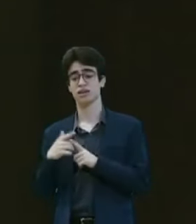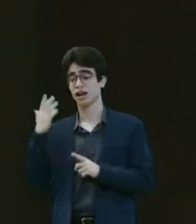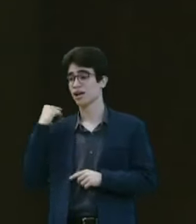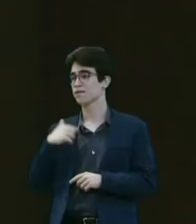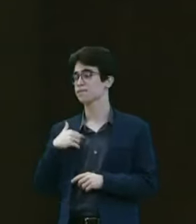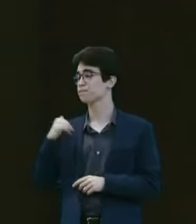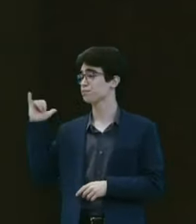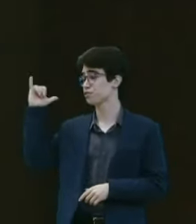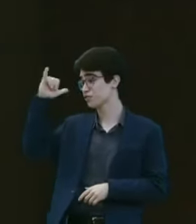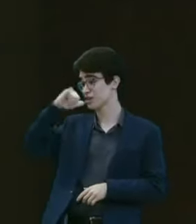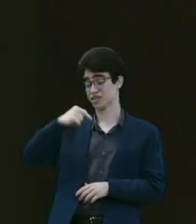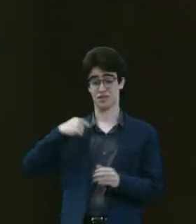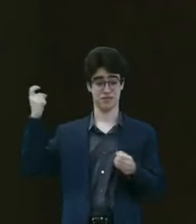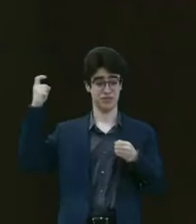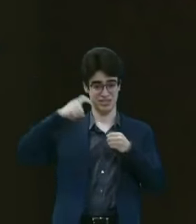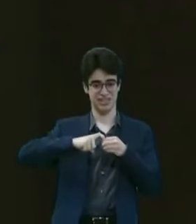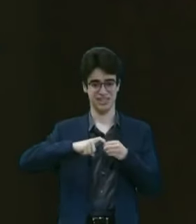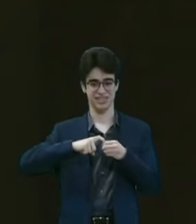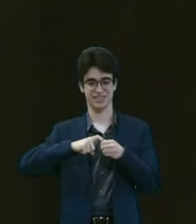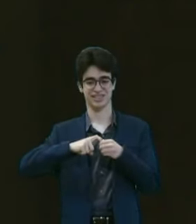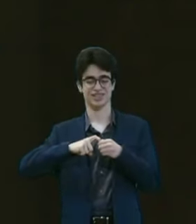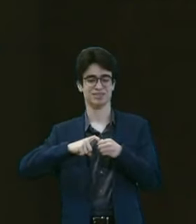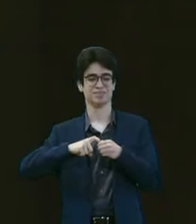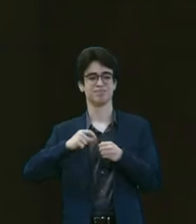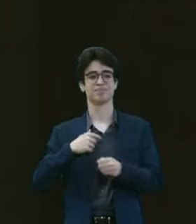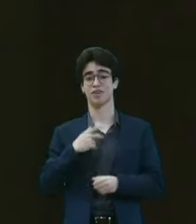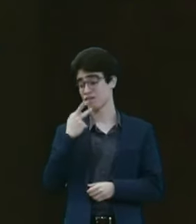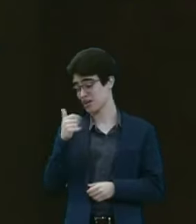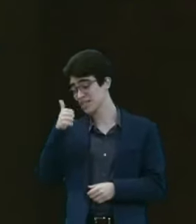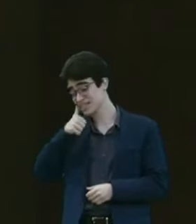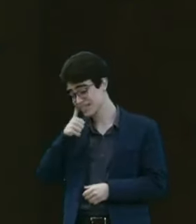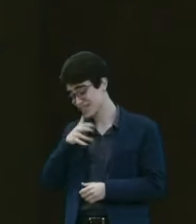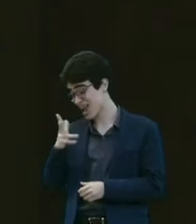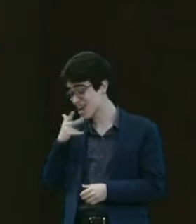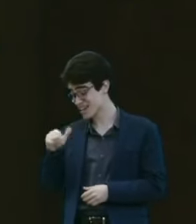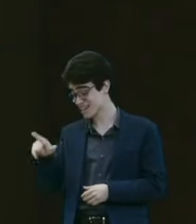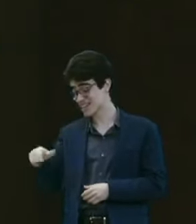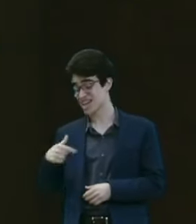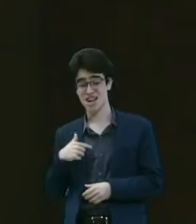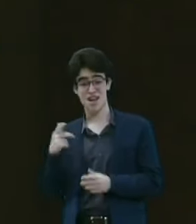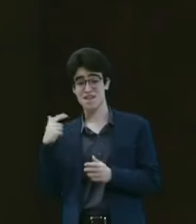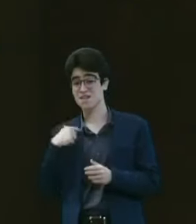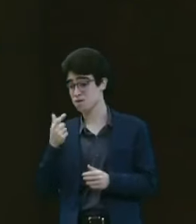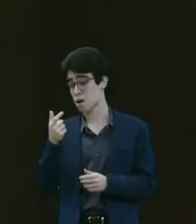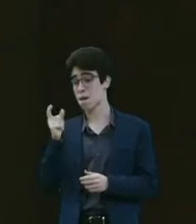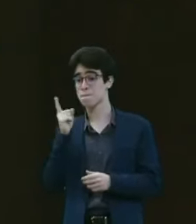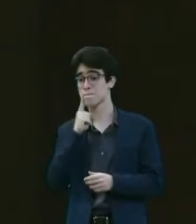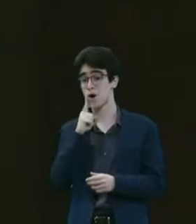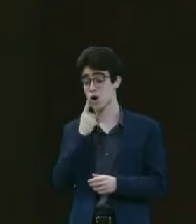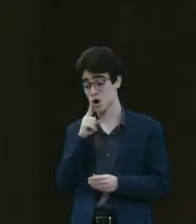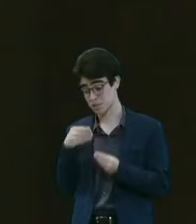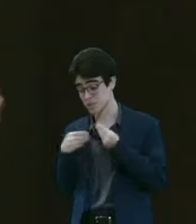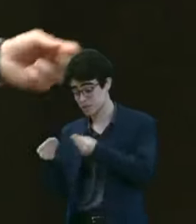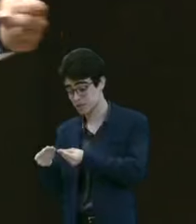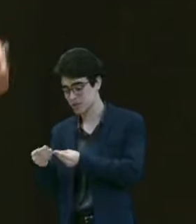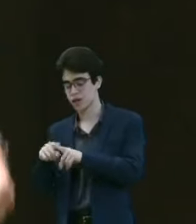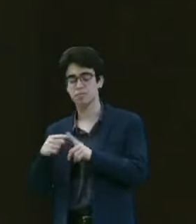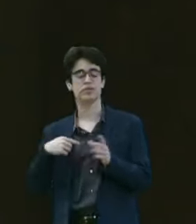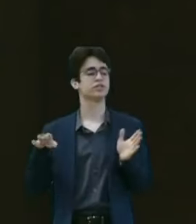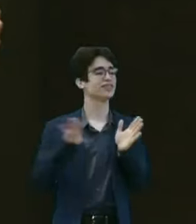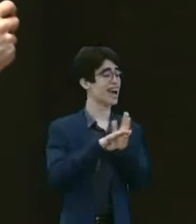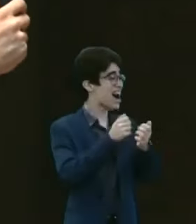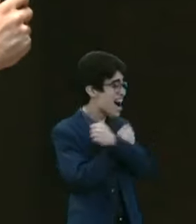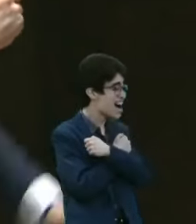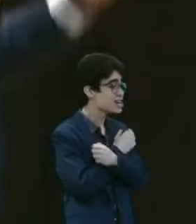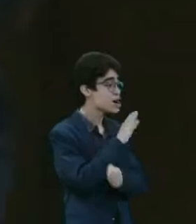voltei de viagem ontem. Eu tinha falado para a Nina, eu ia trazer uma balinha, eu esqueci. Eu cheguei na porta, ela me